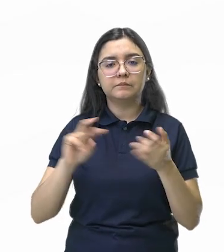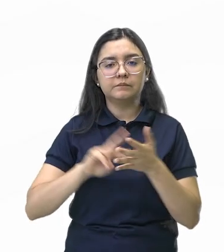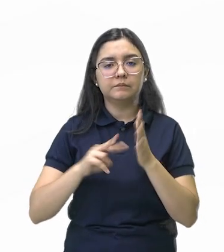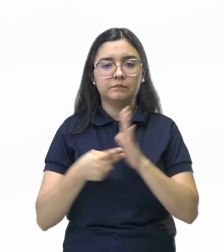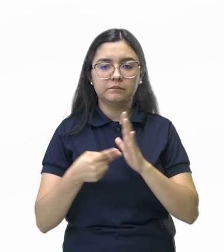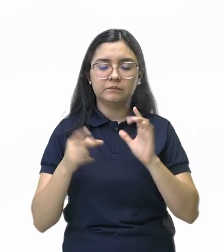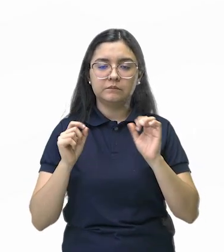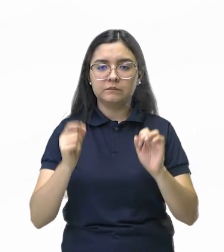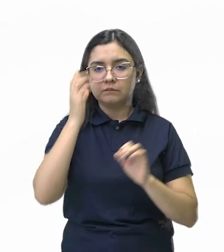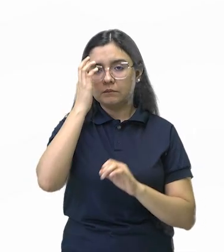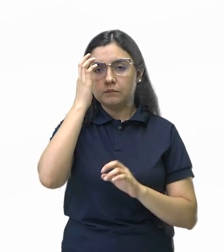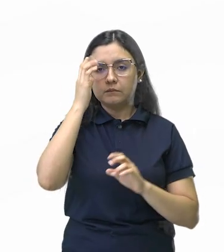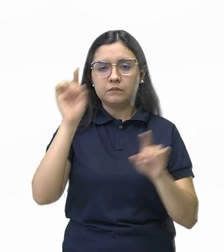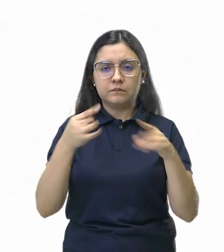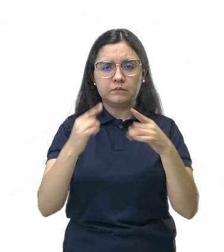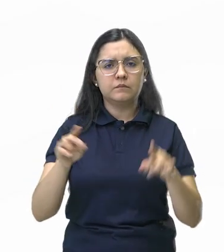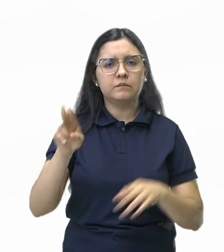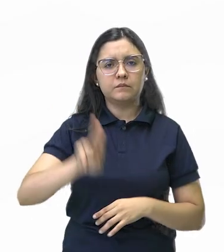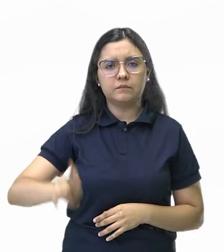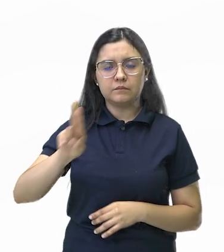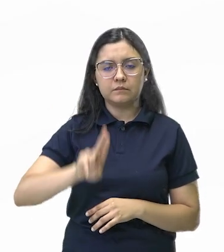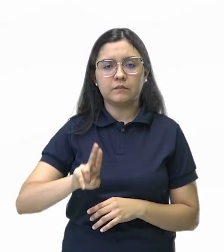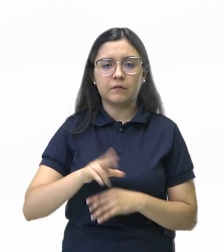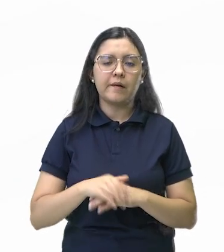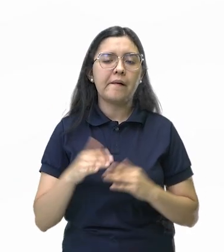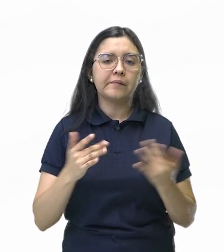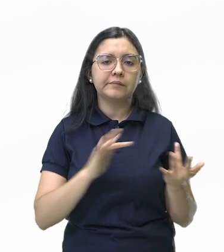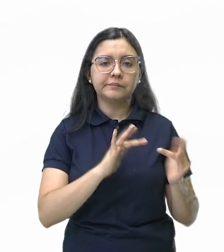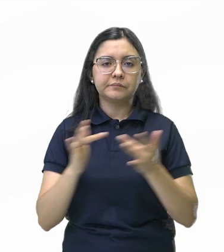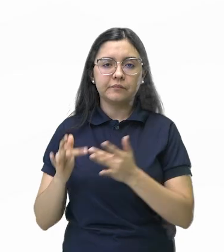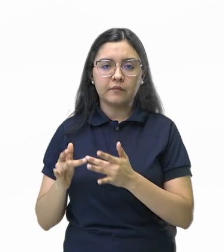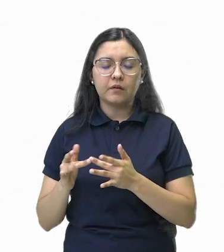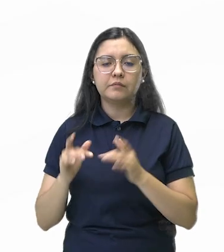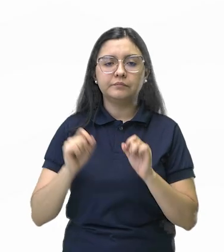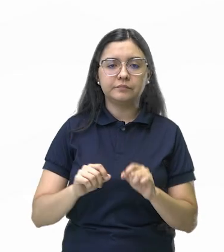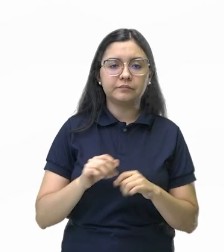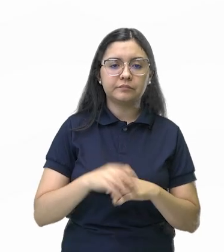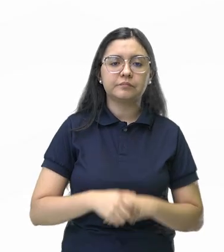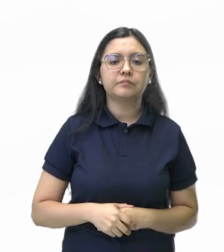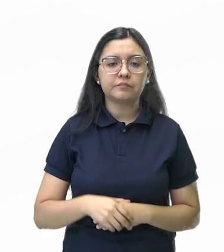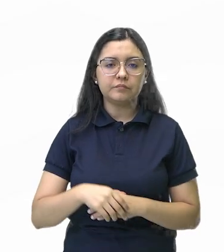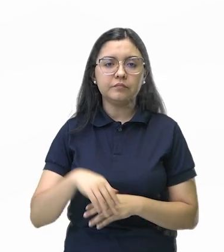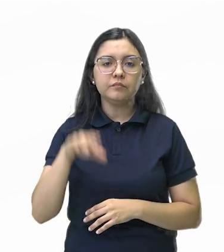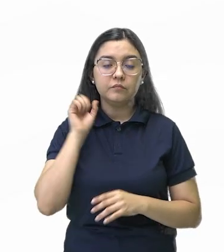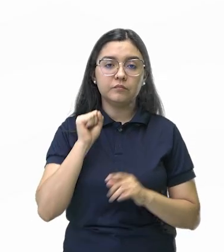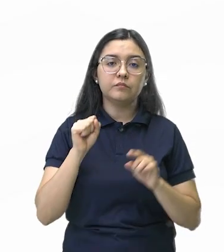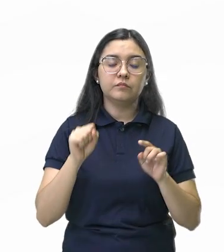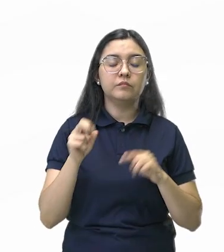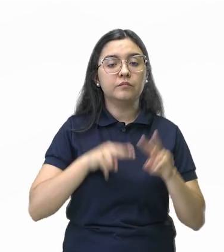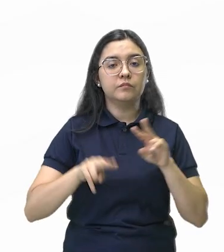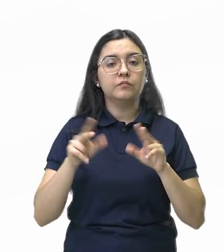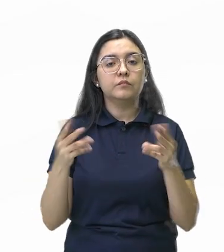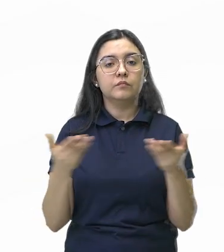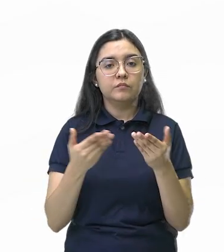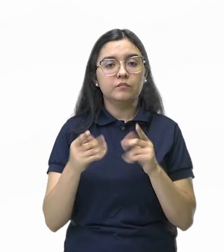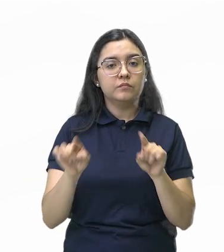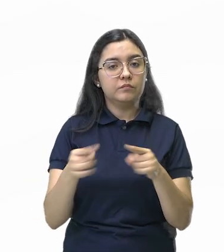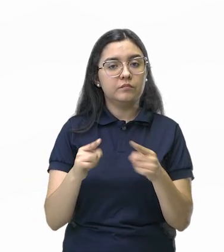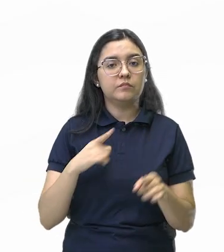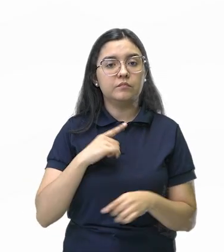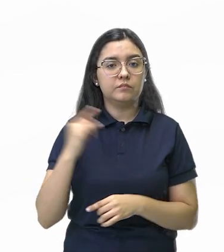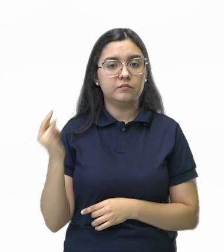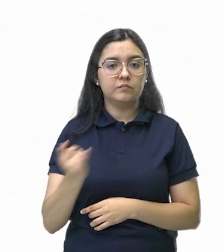muito utilizada quando a gente leva para aquele contexto do audiovisual. Hoje a música ela tem uma